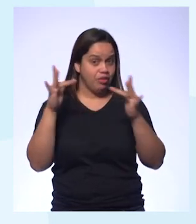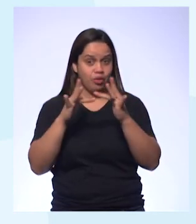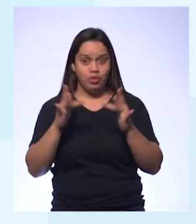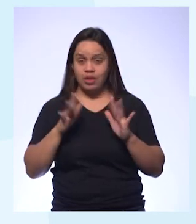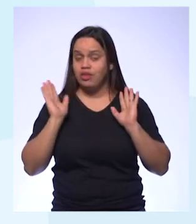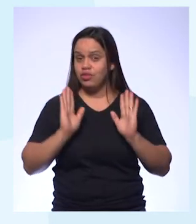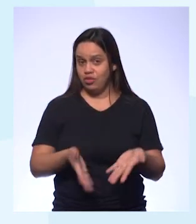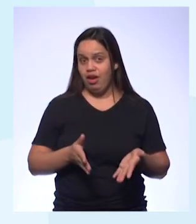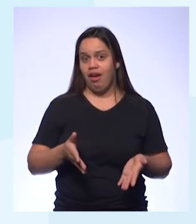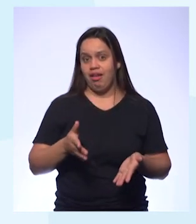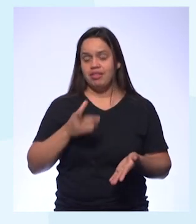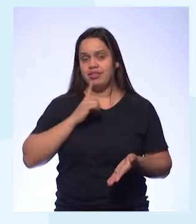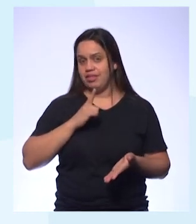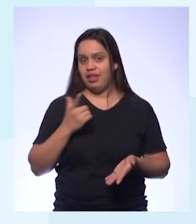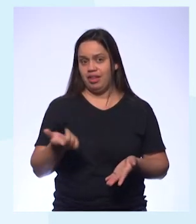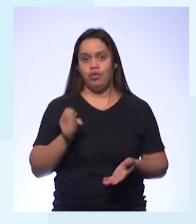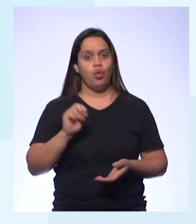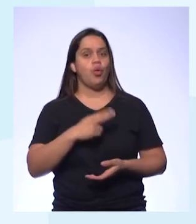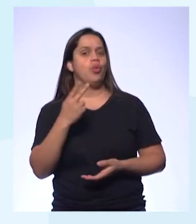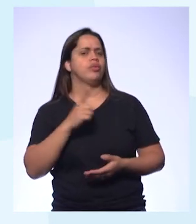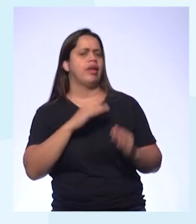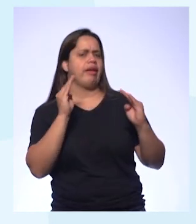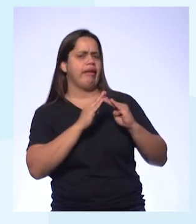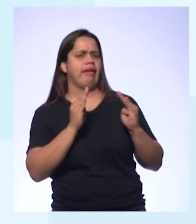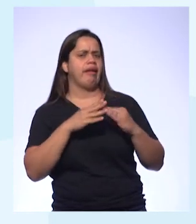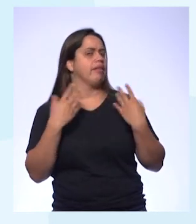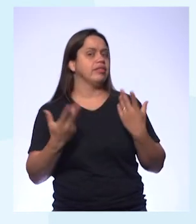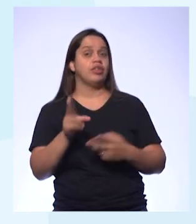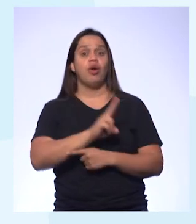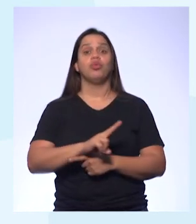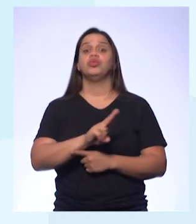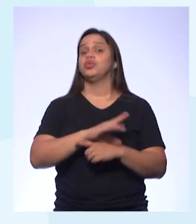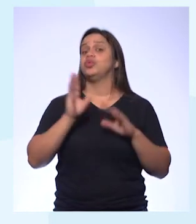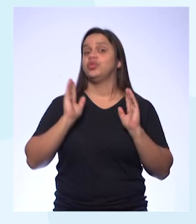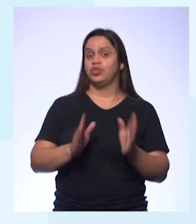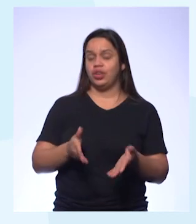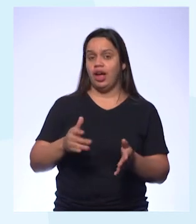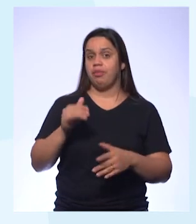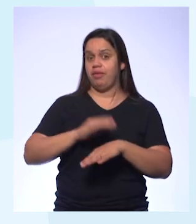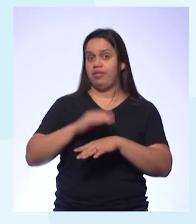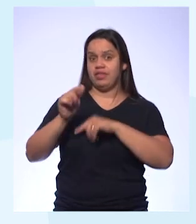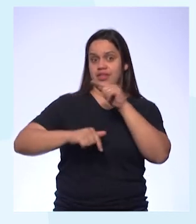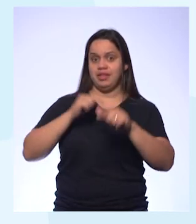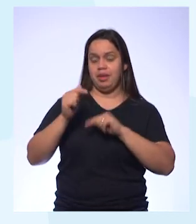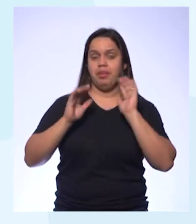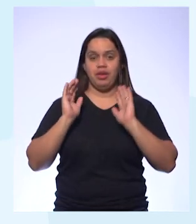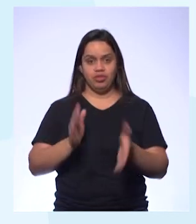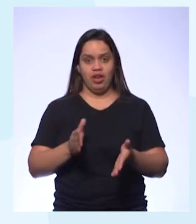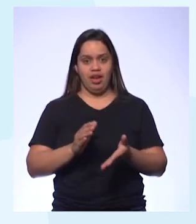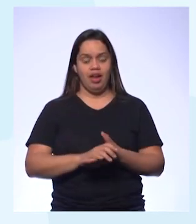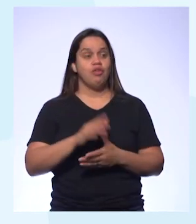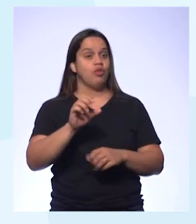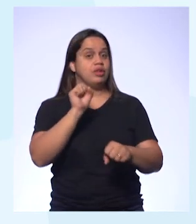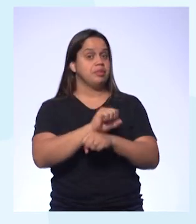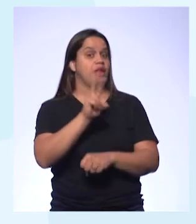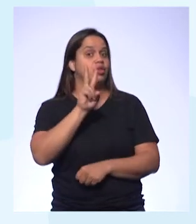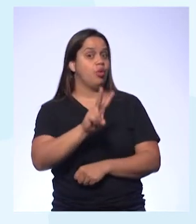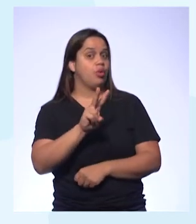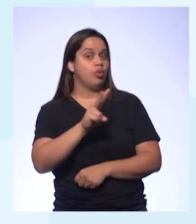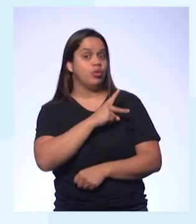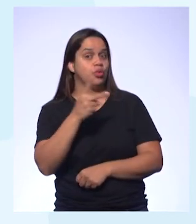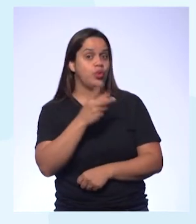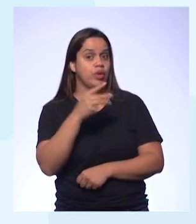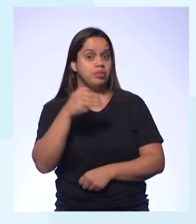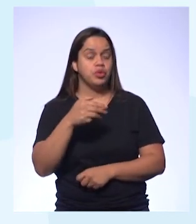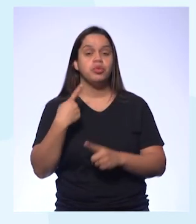com alguma? Tem uma em casa? Já a usou para fazer algum trabalho? Responde, eu vou dar 2 minutinhos, porque é o tempo de